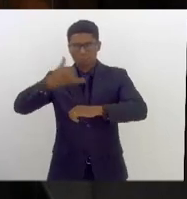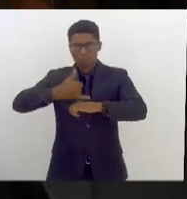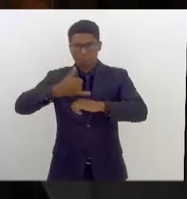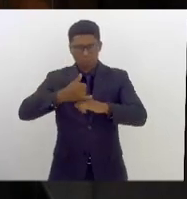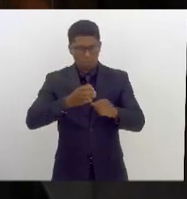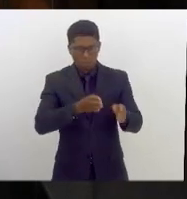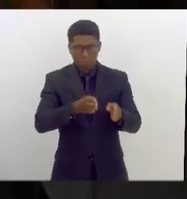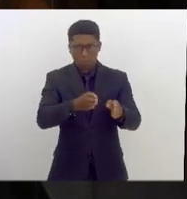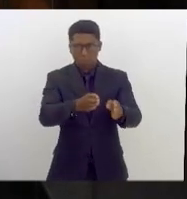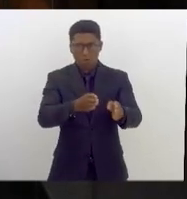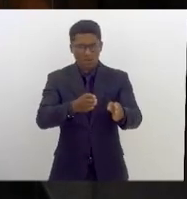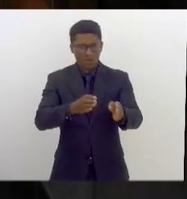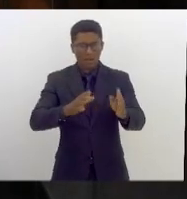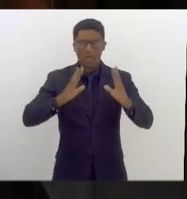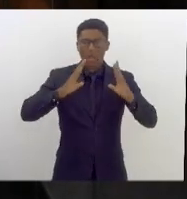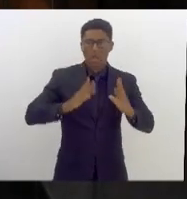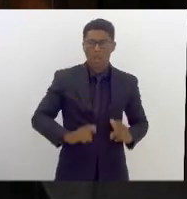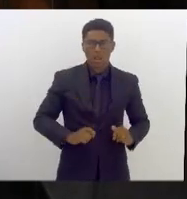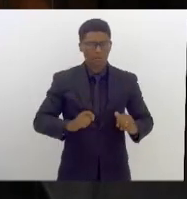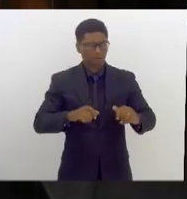também inexistia.